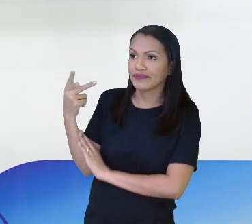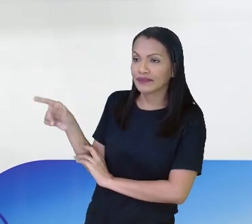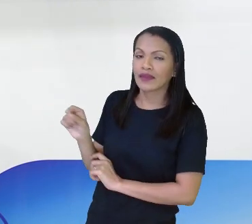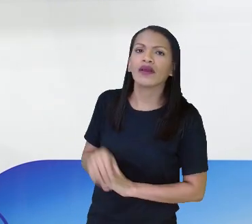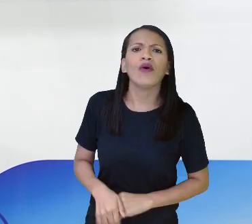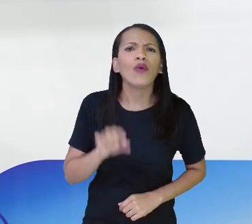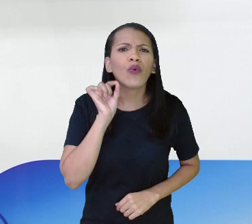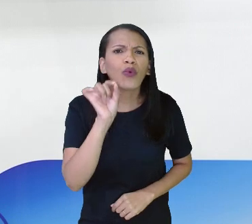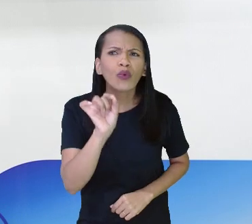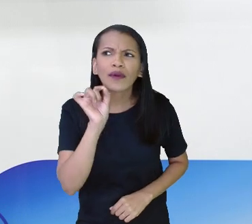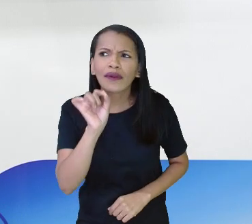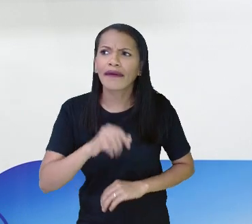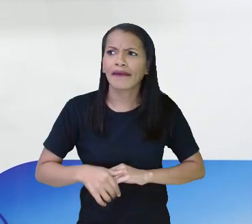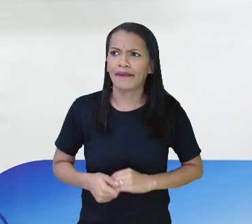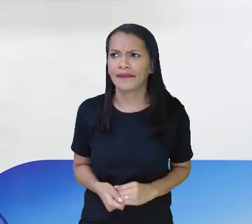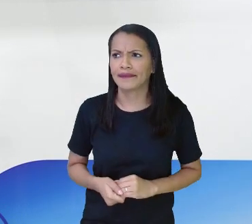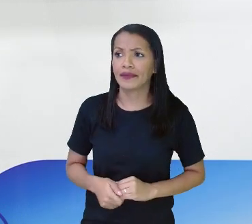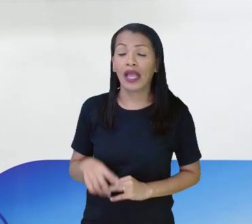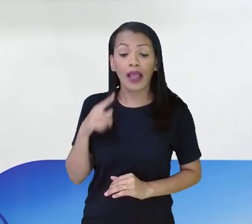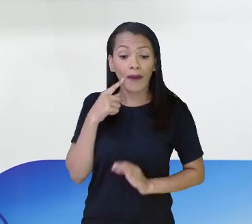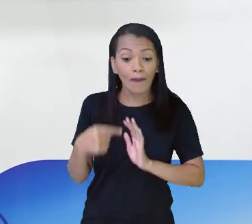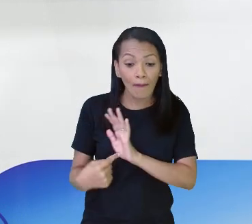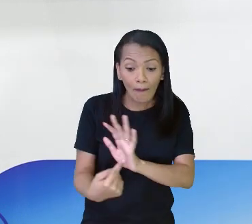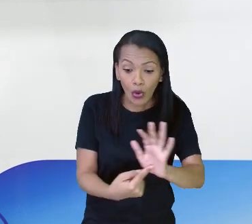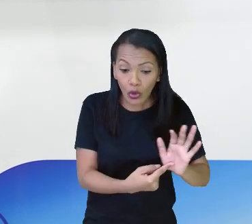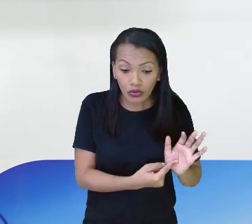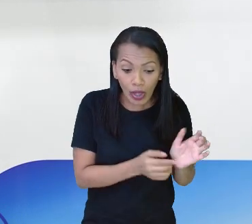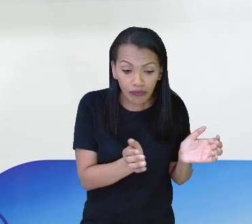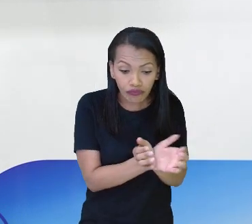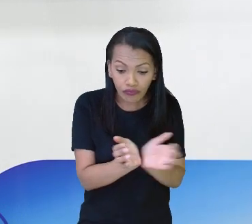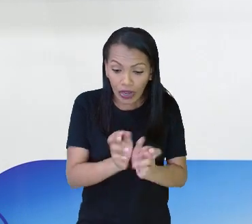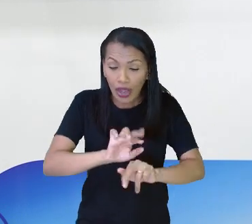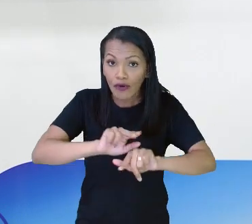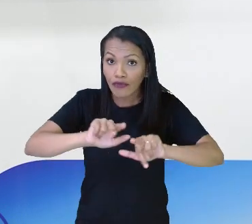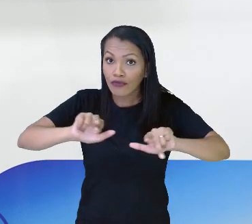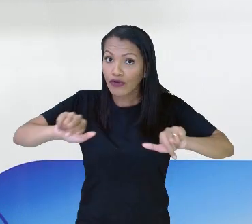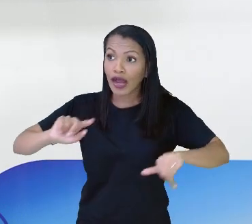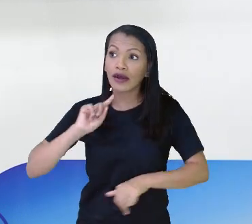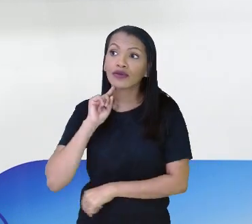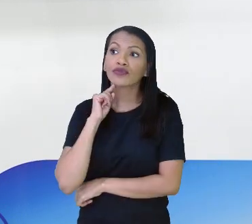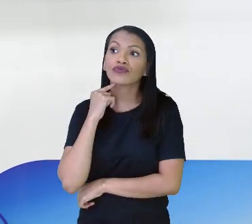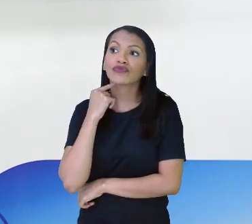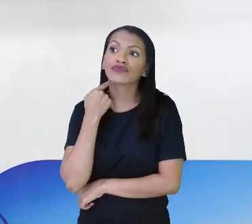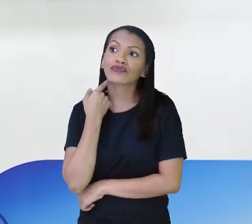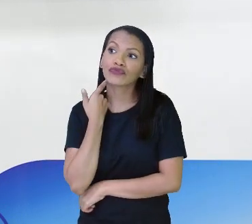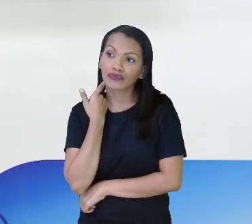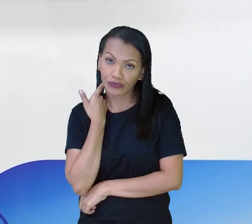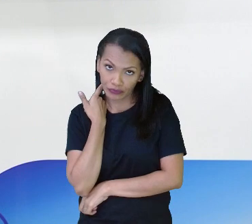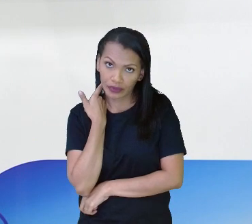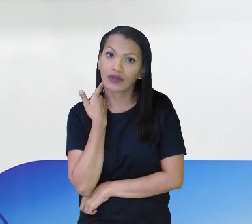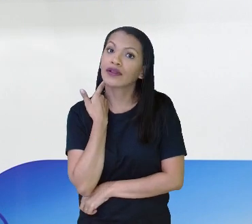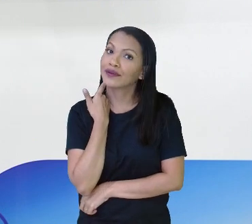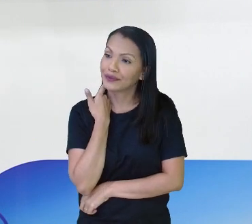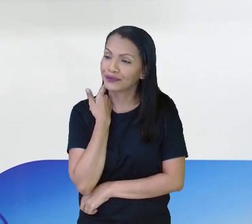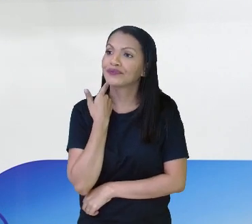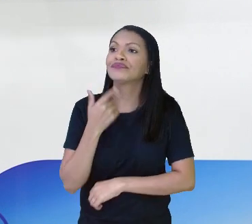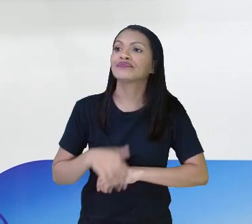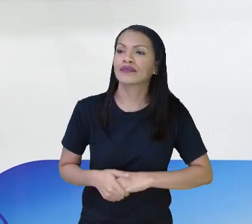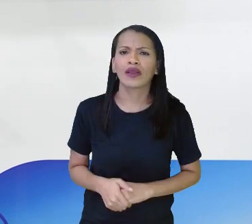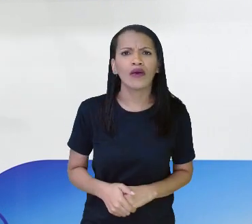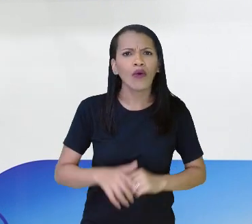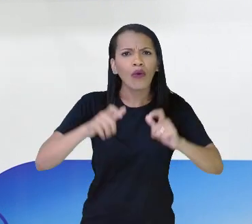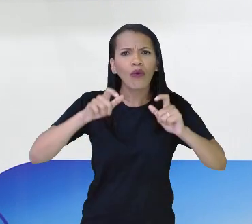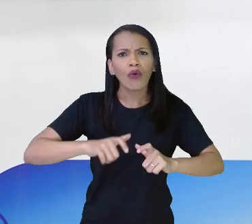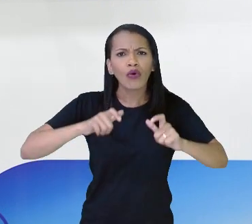lixo marinho. Onde? Lá no arquipélago de Fernando de Noronha. Quando? Aí você vai